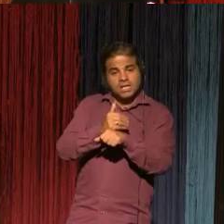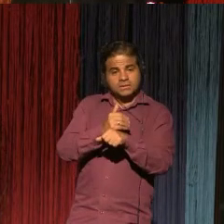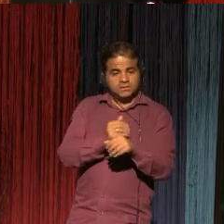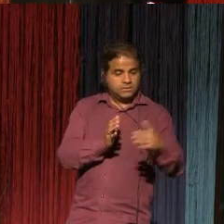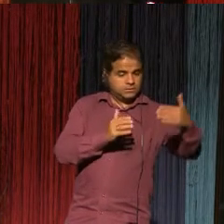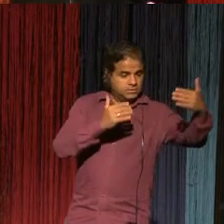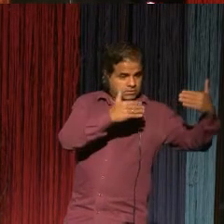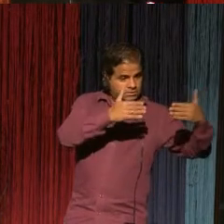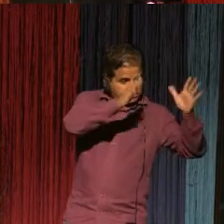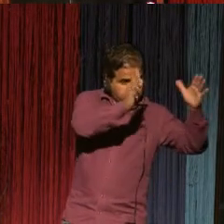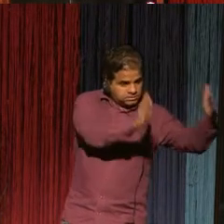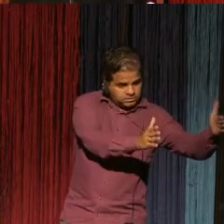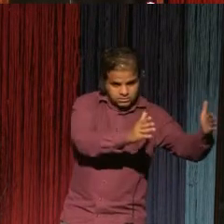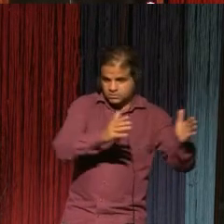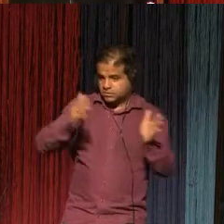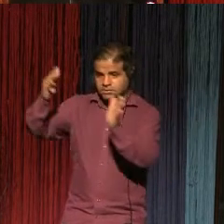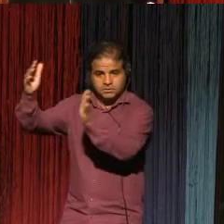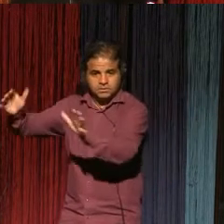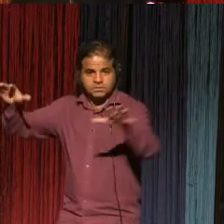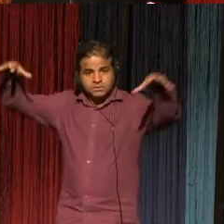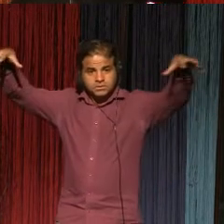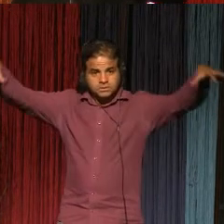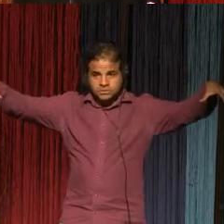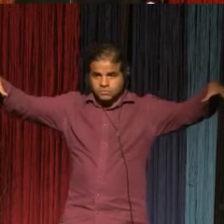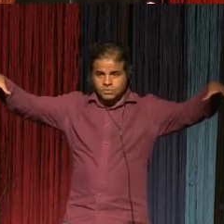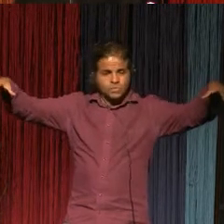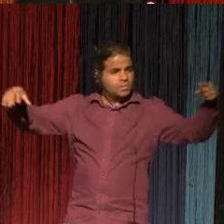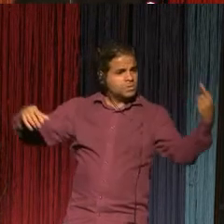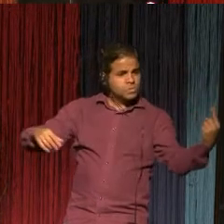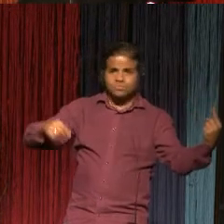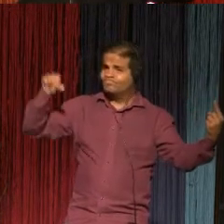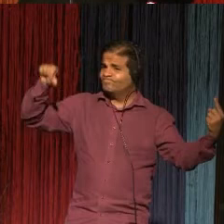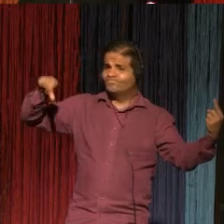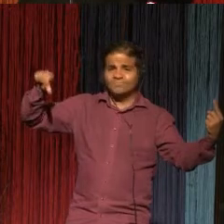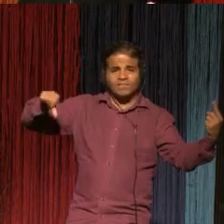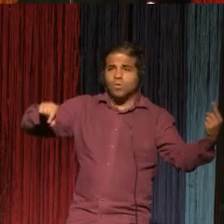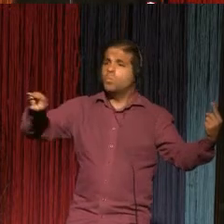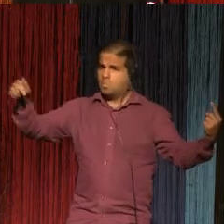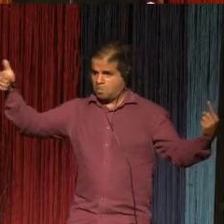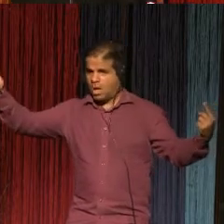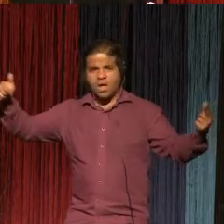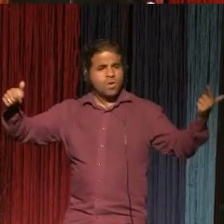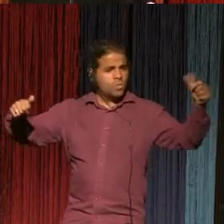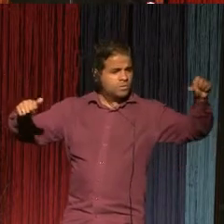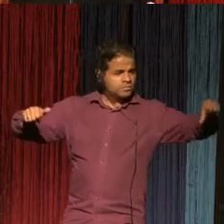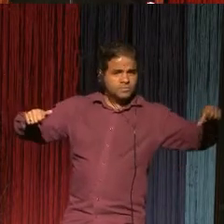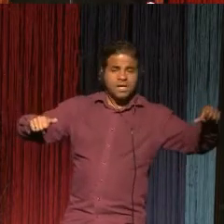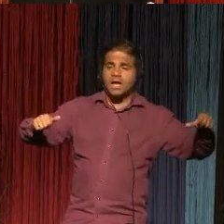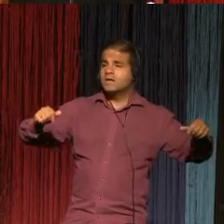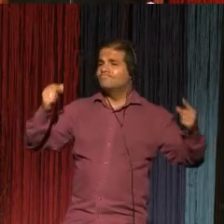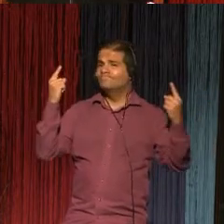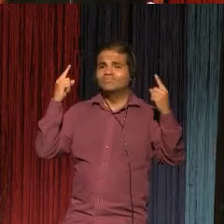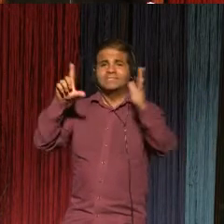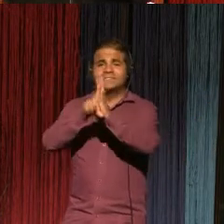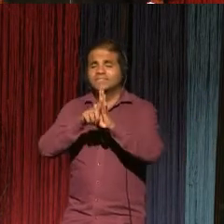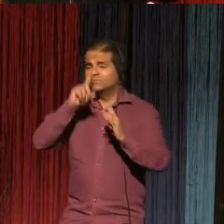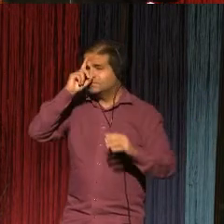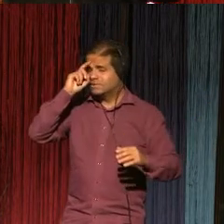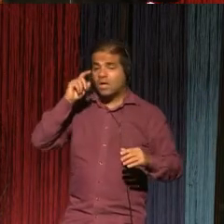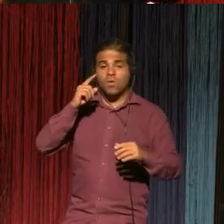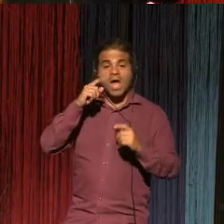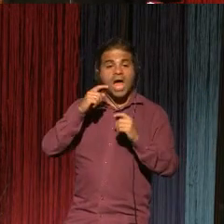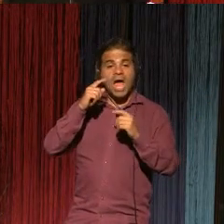incubadoras diferentes. Só que um dos gêmeos não estava indo bem. Então, contra as leis do hospital, a